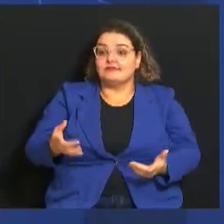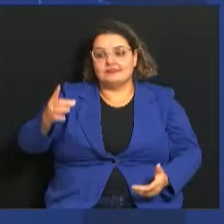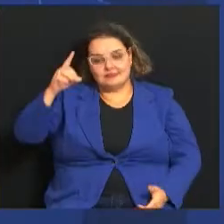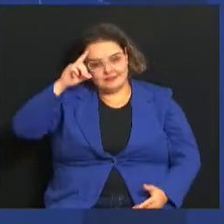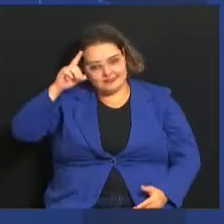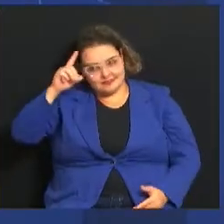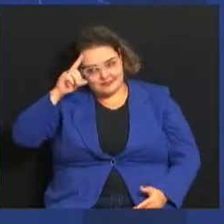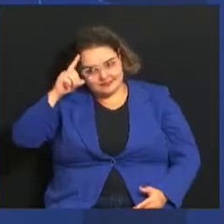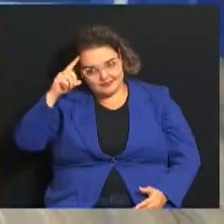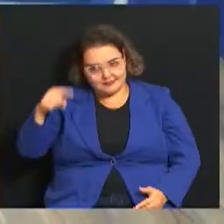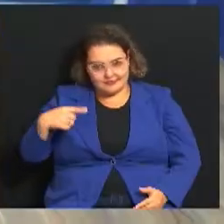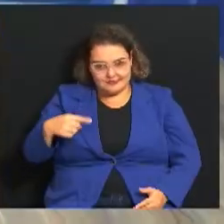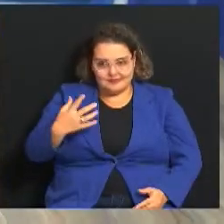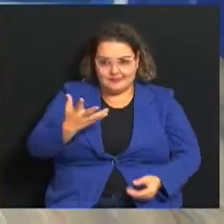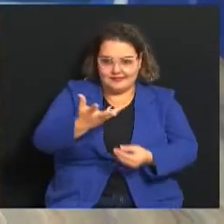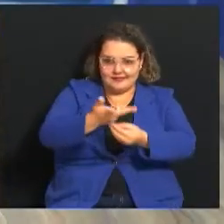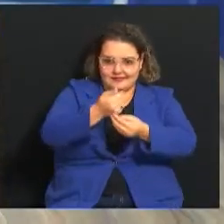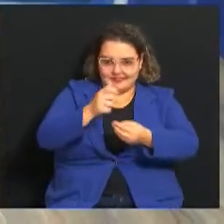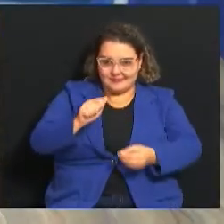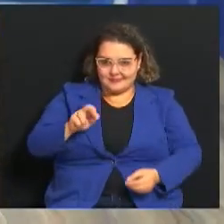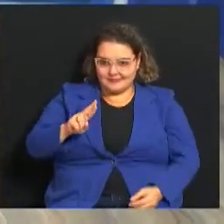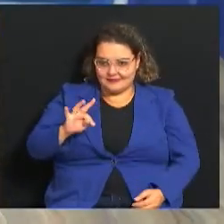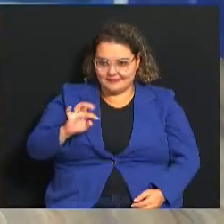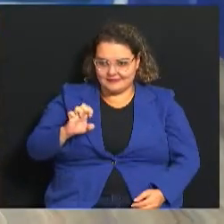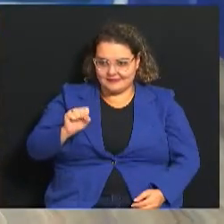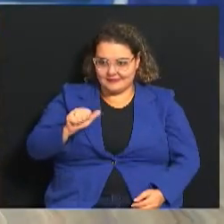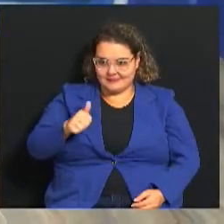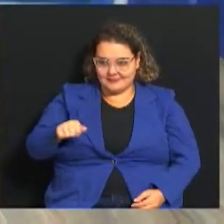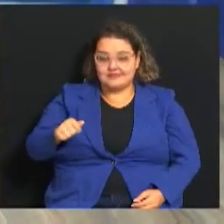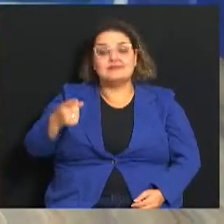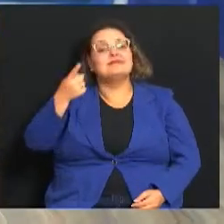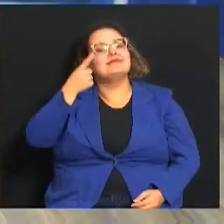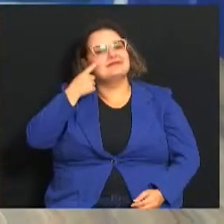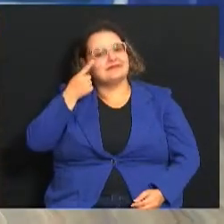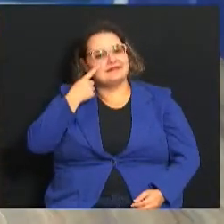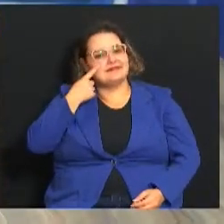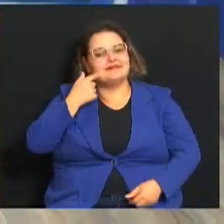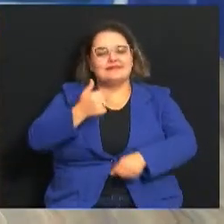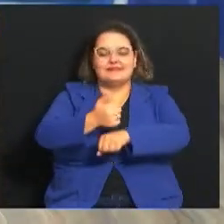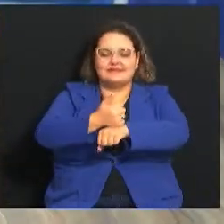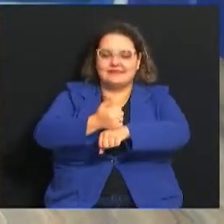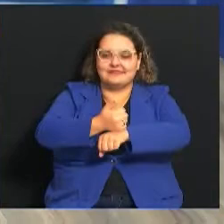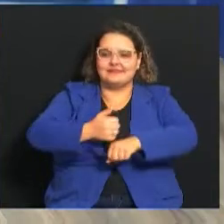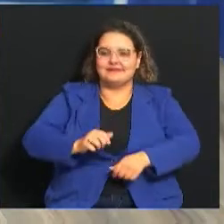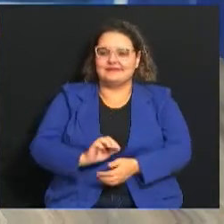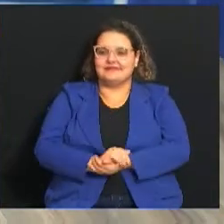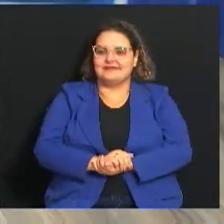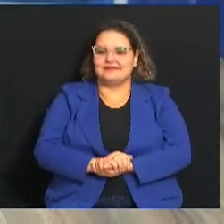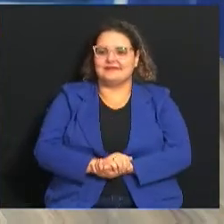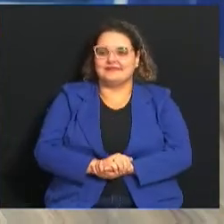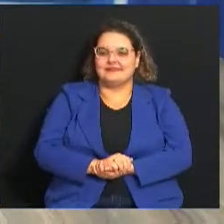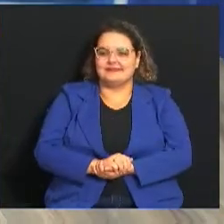uma artesã, você confere a partir de agora. Se liga na profissão.